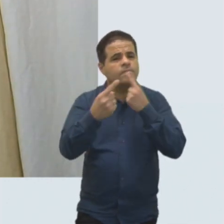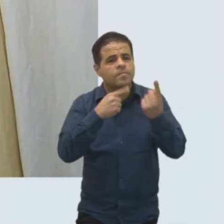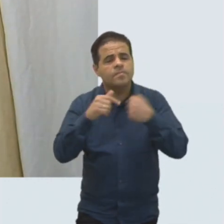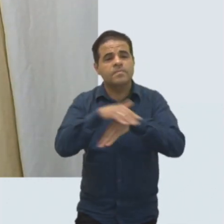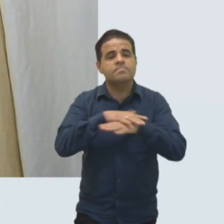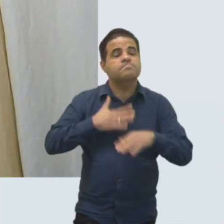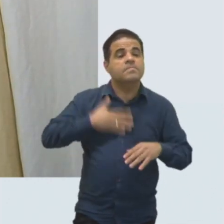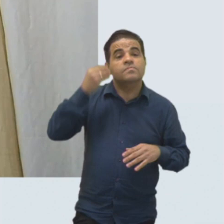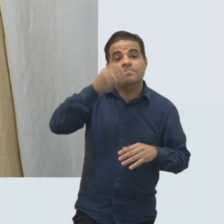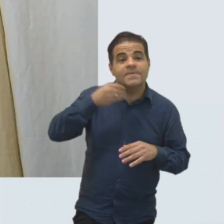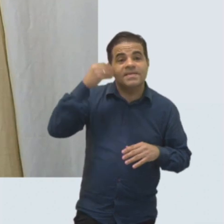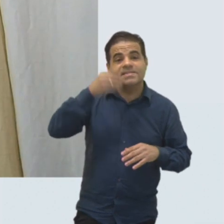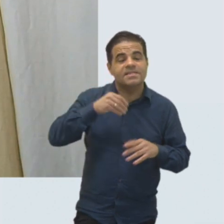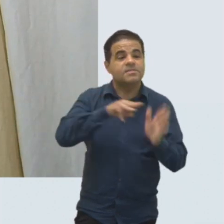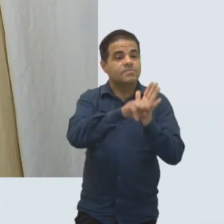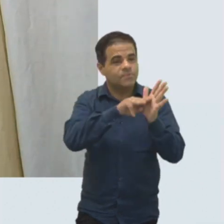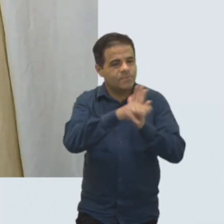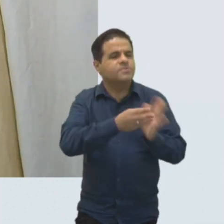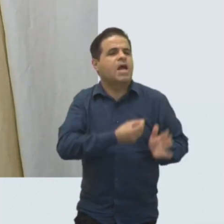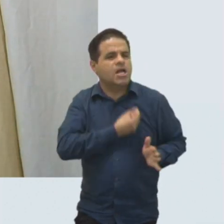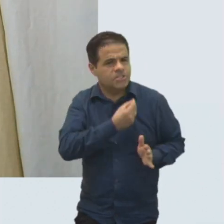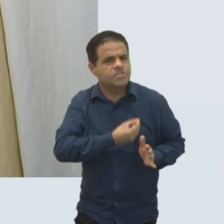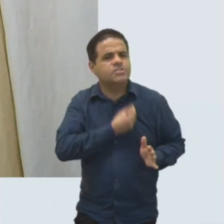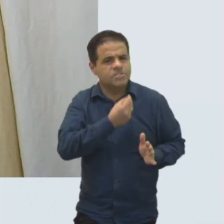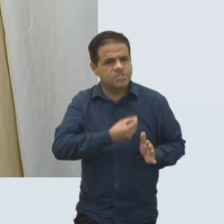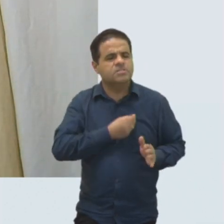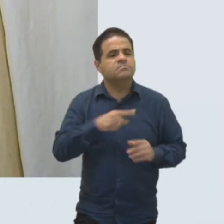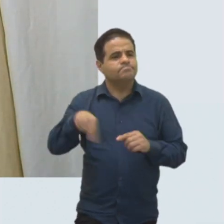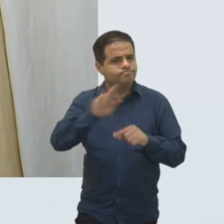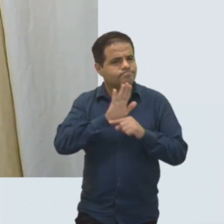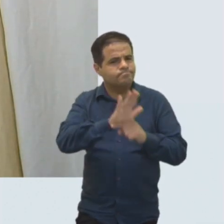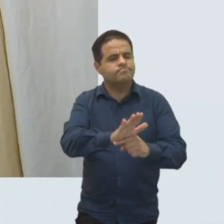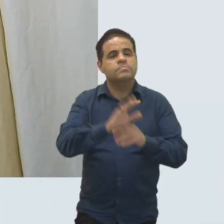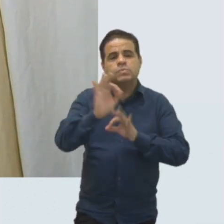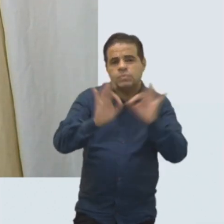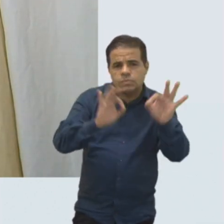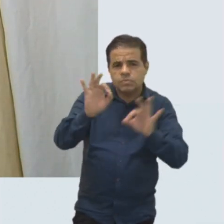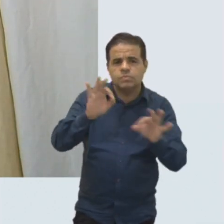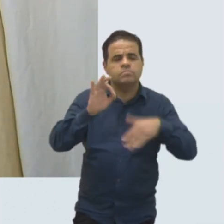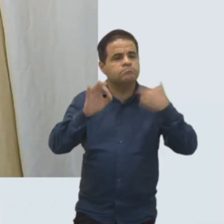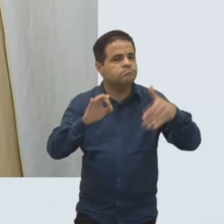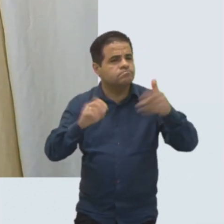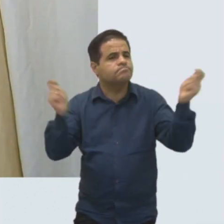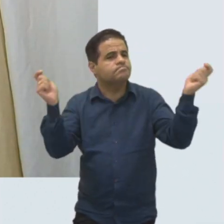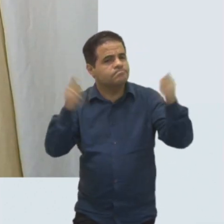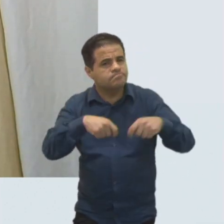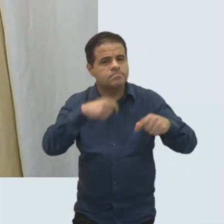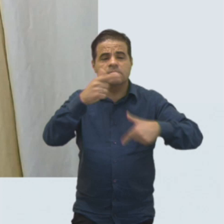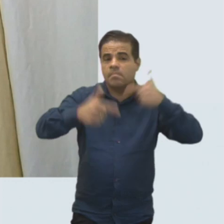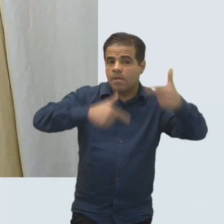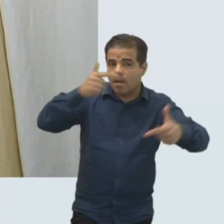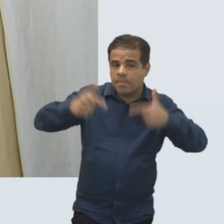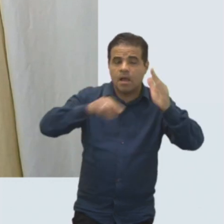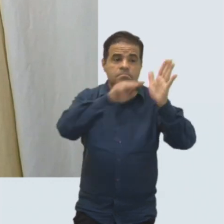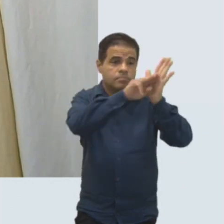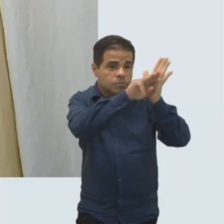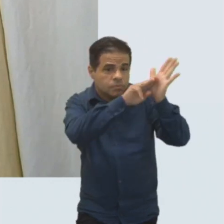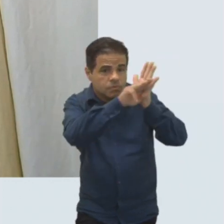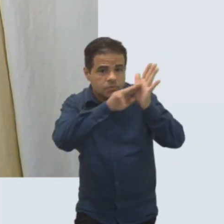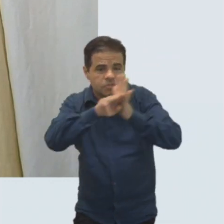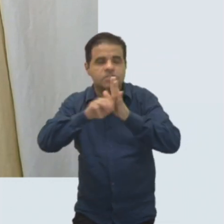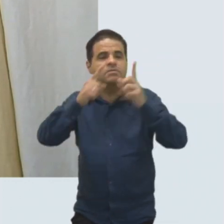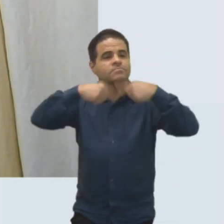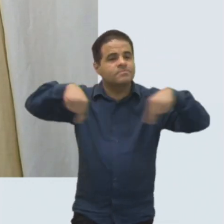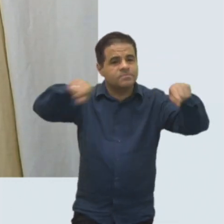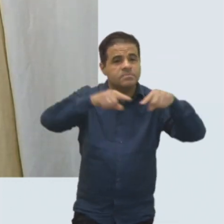minha experiência com metodologia ativa, né? Como foi construído a possibilidade de trabalhar com os alunos metodologias ativas.